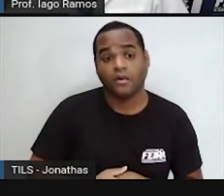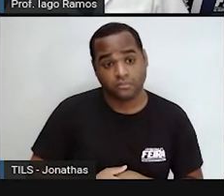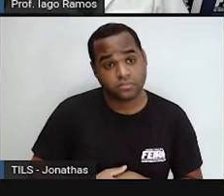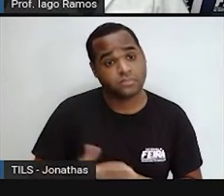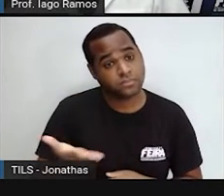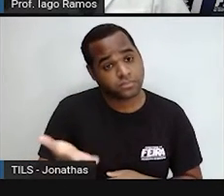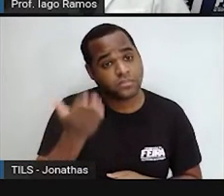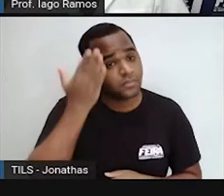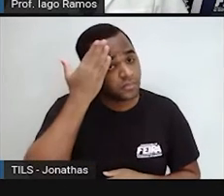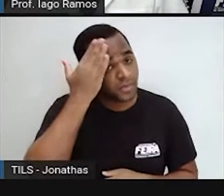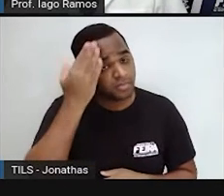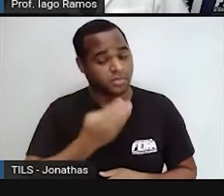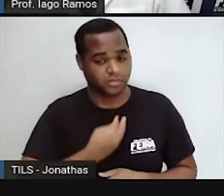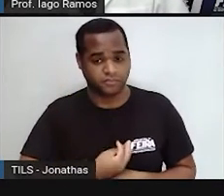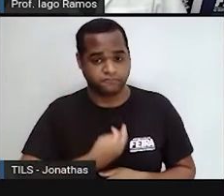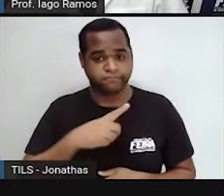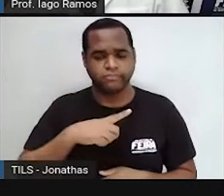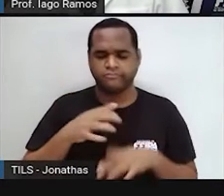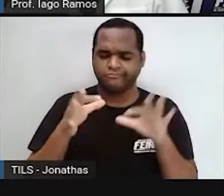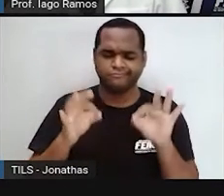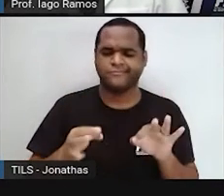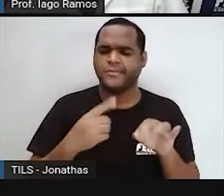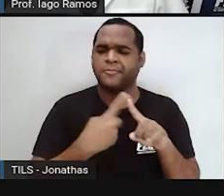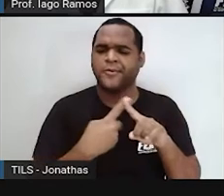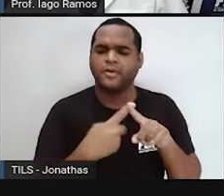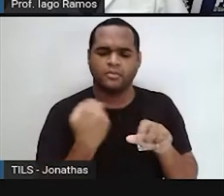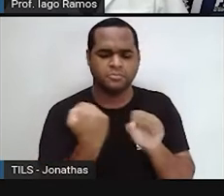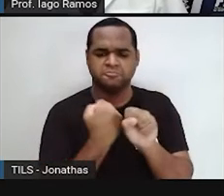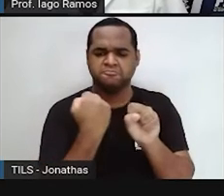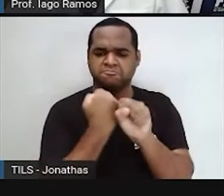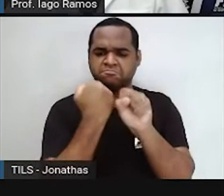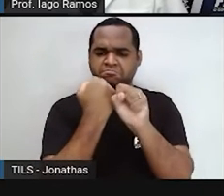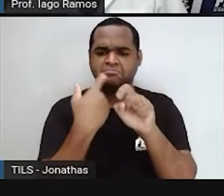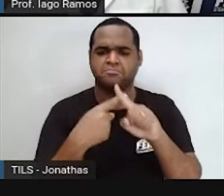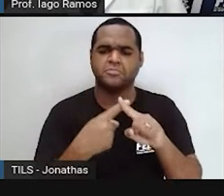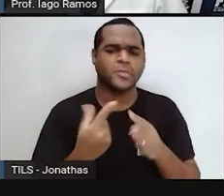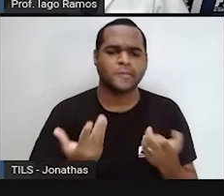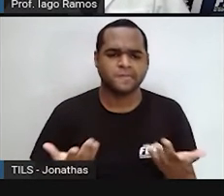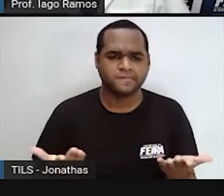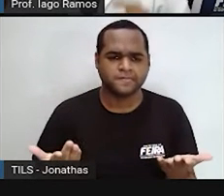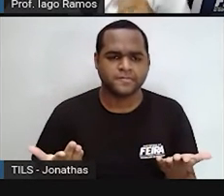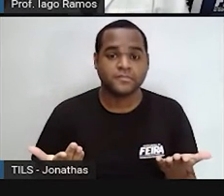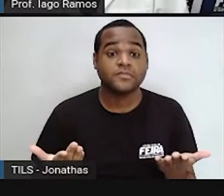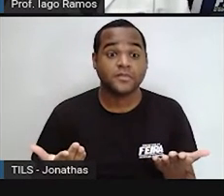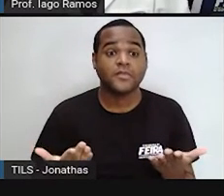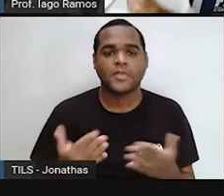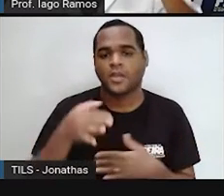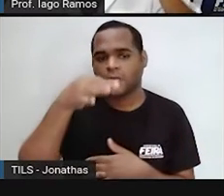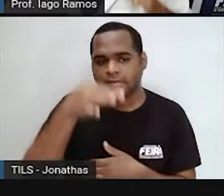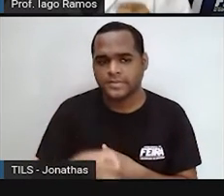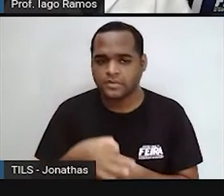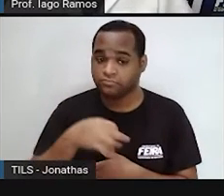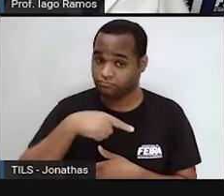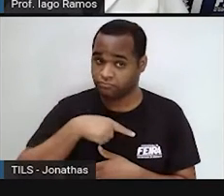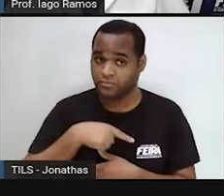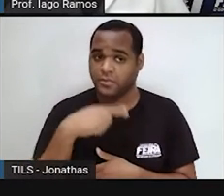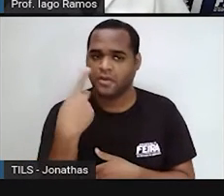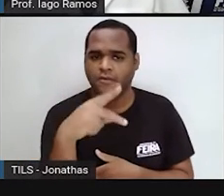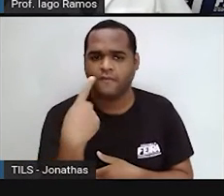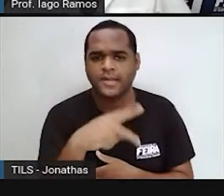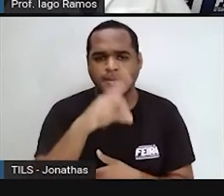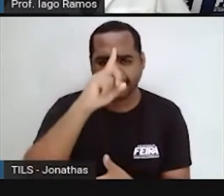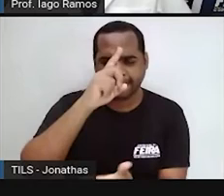elas existem né Mas por que que elas foram construídas né eu tenho certeza né